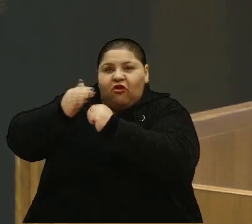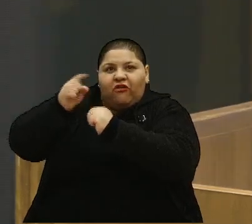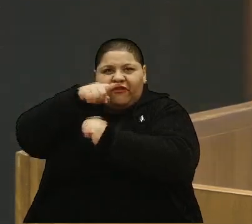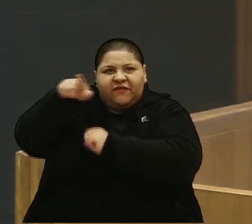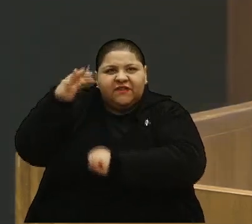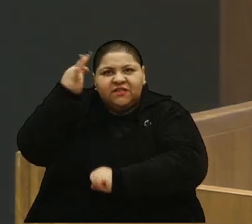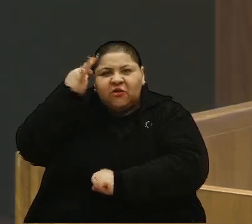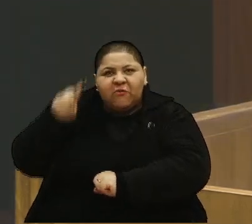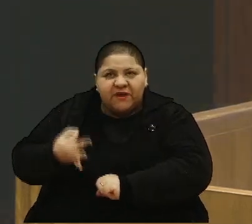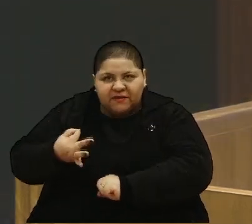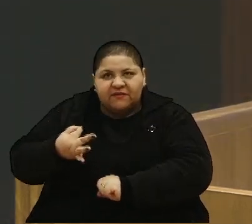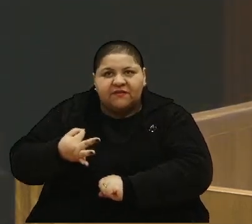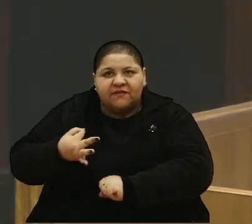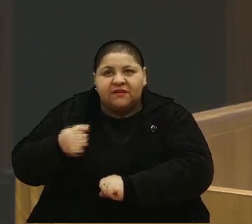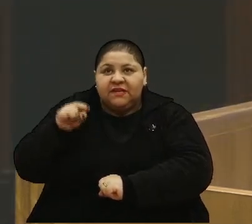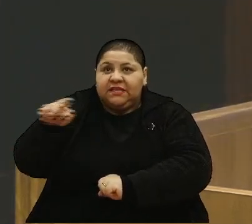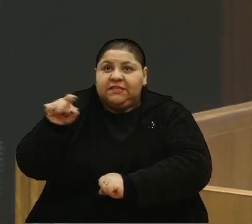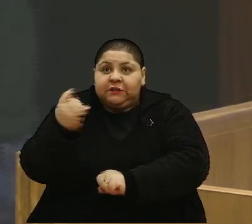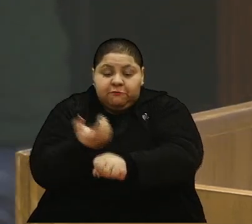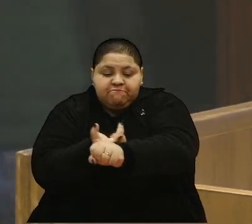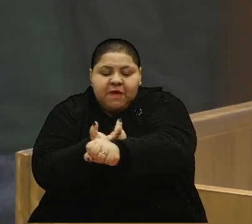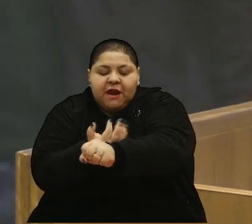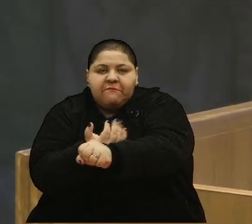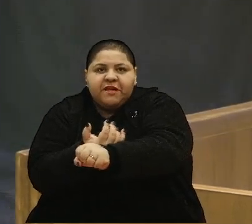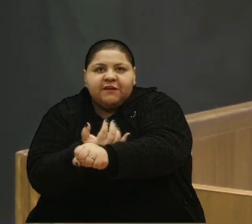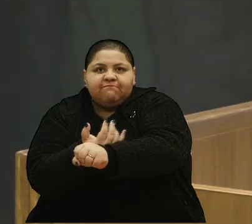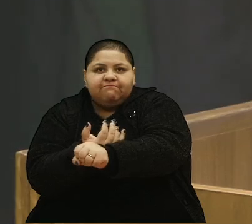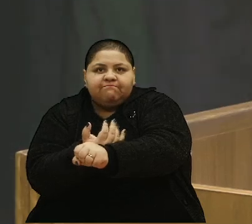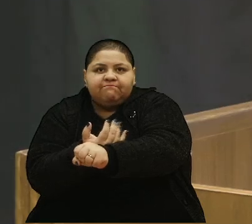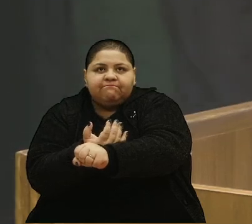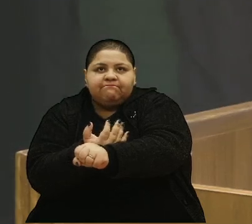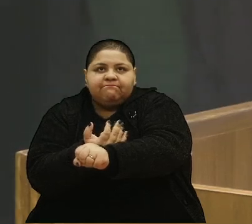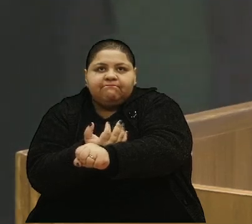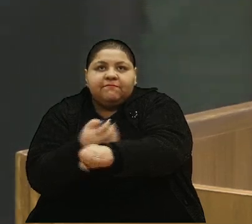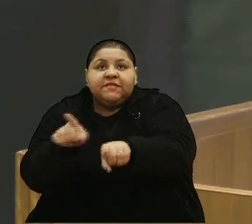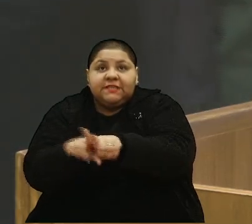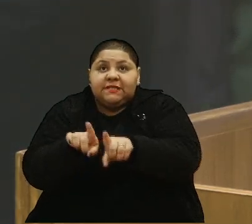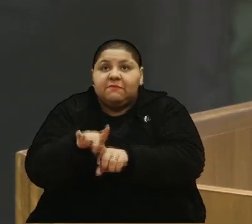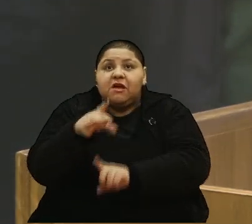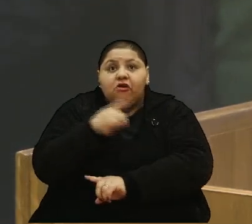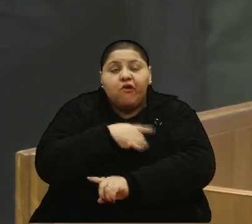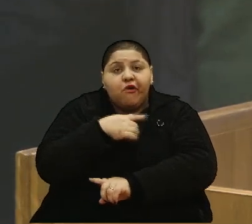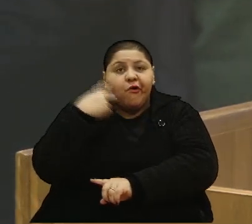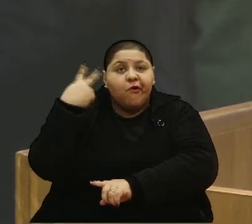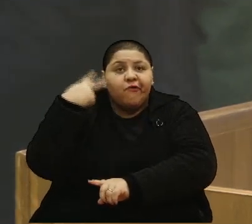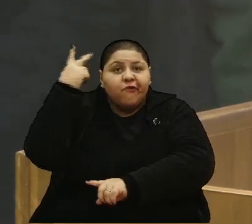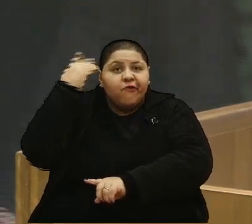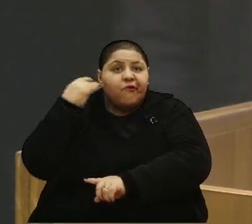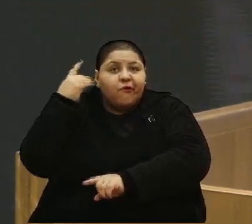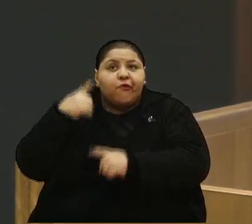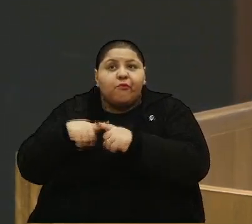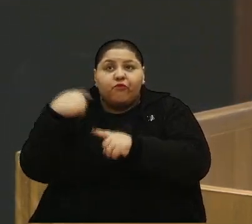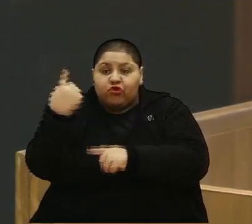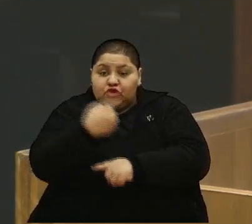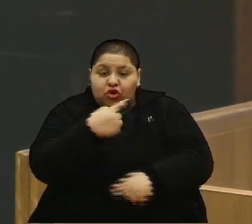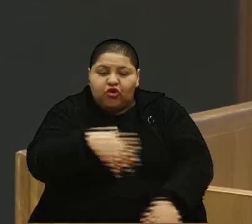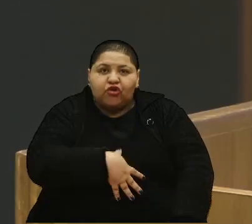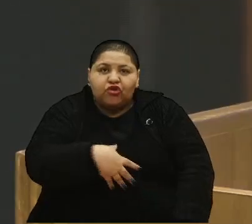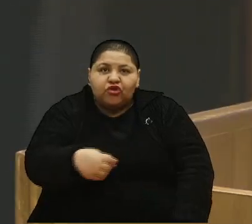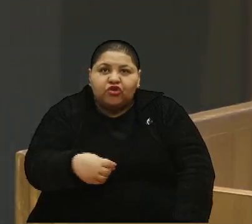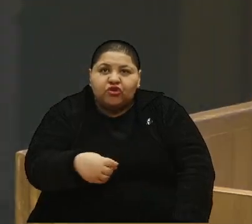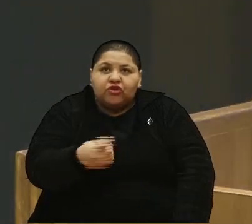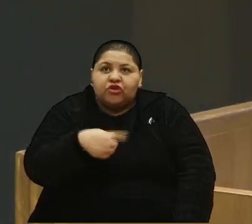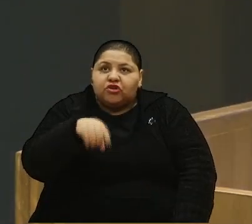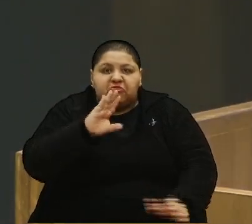disso? E isso me arrepia e me deixa com medo, vereadora Daiane, porque nós que temos filhos, daqui a pouco a